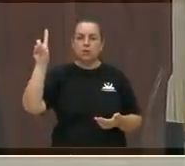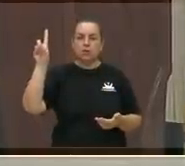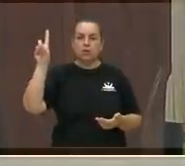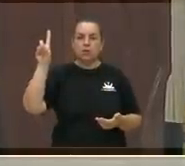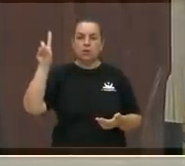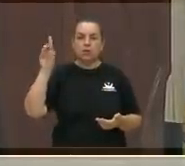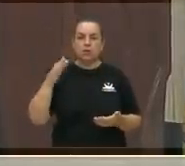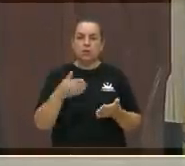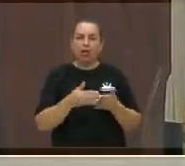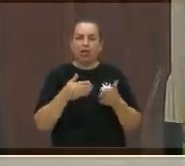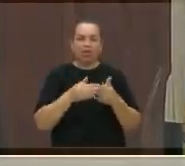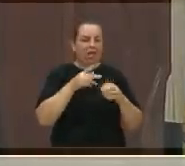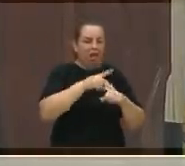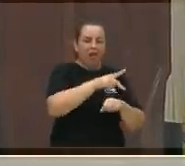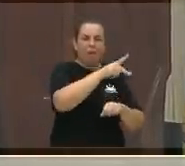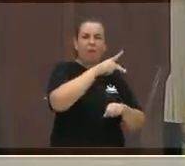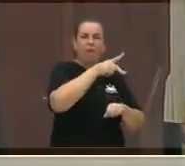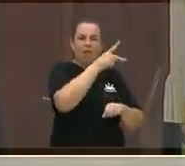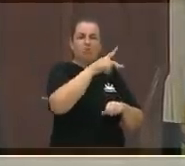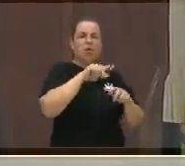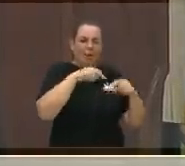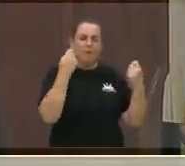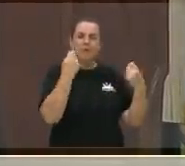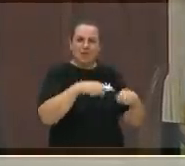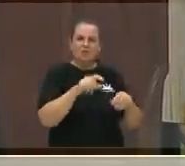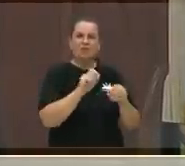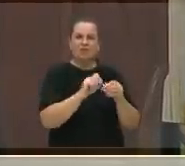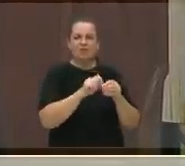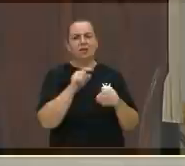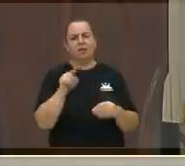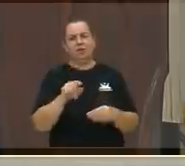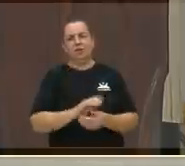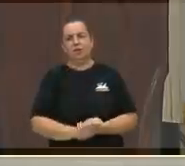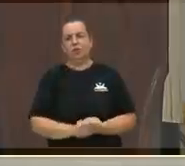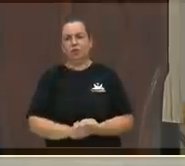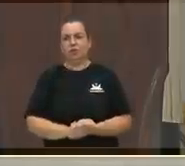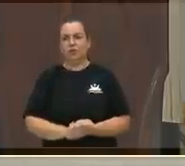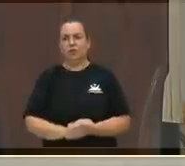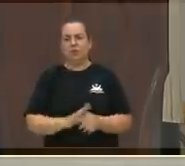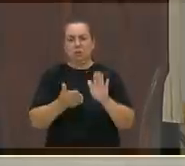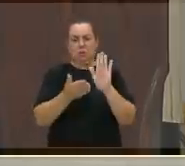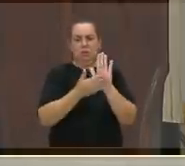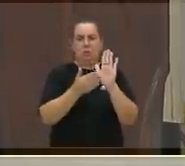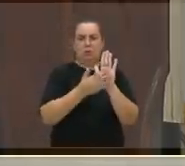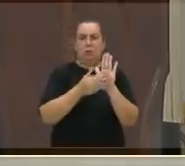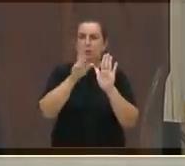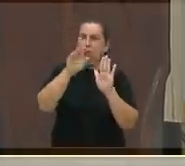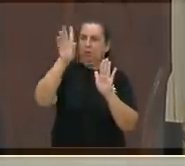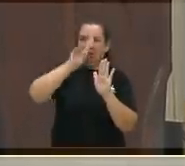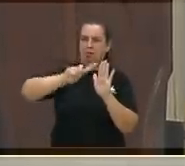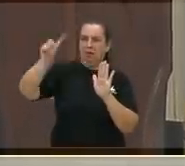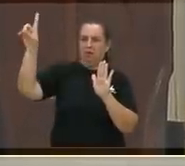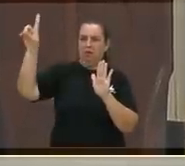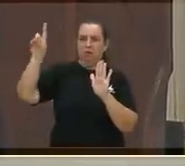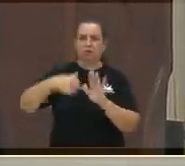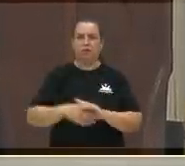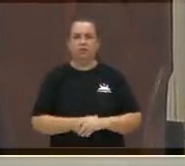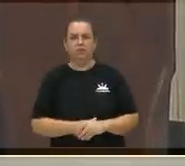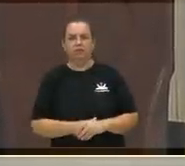até a páscoa do senhor é possível fazer isso jurei nome de deus